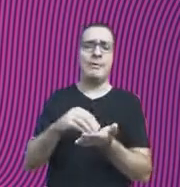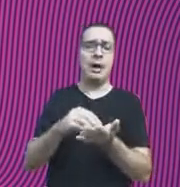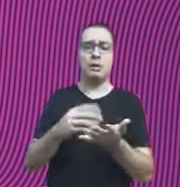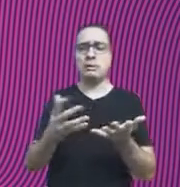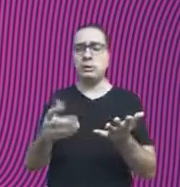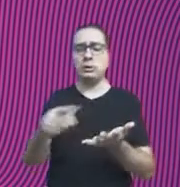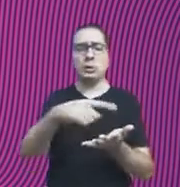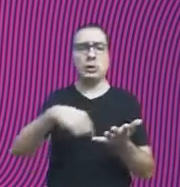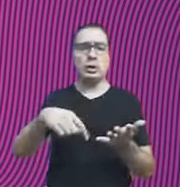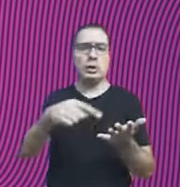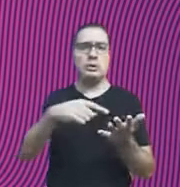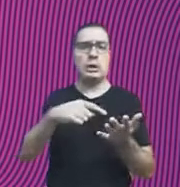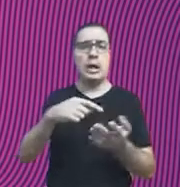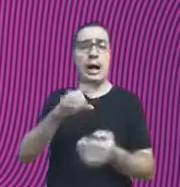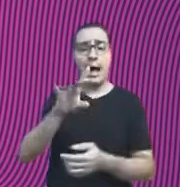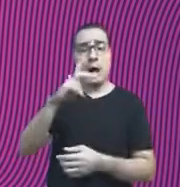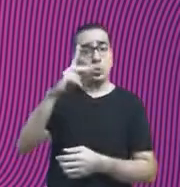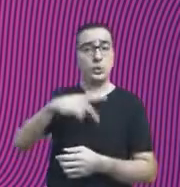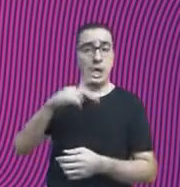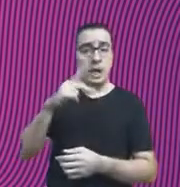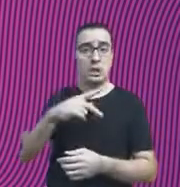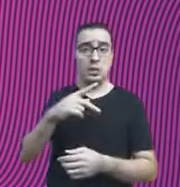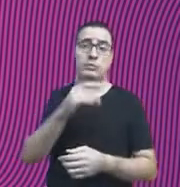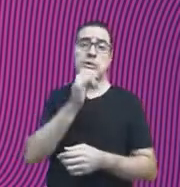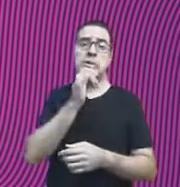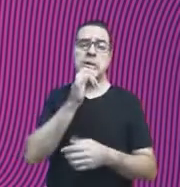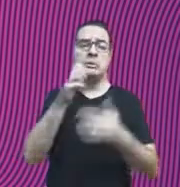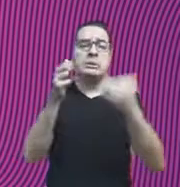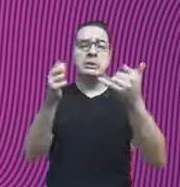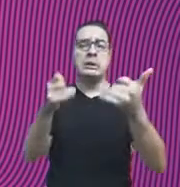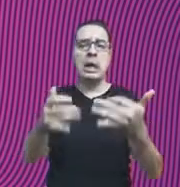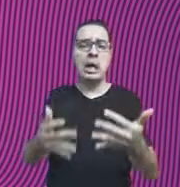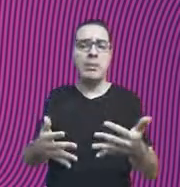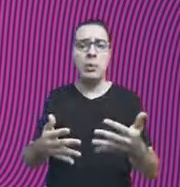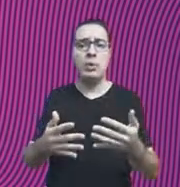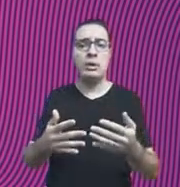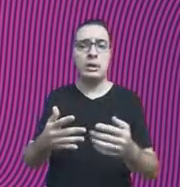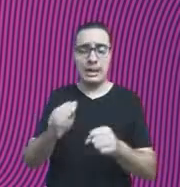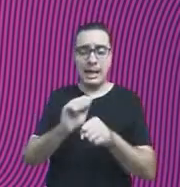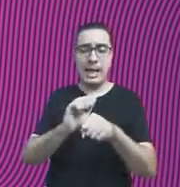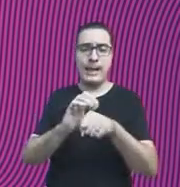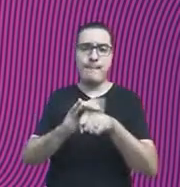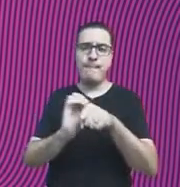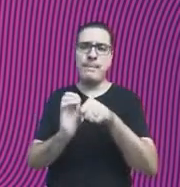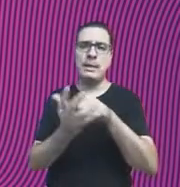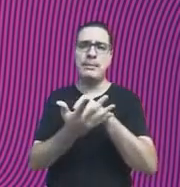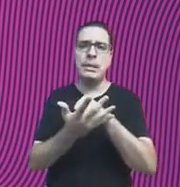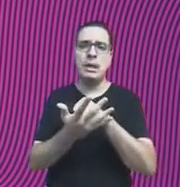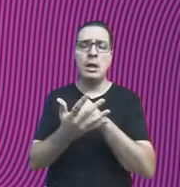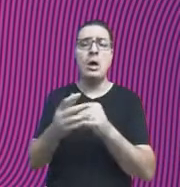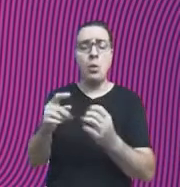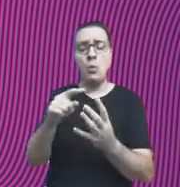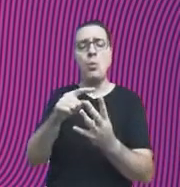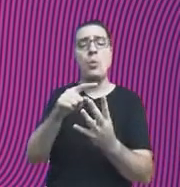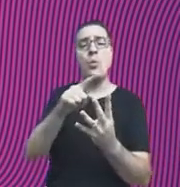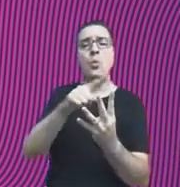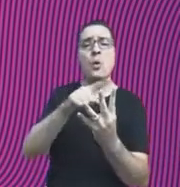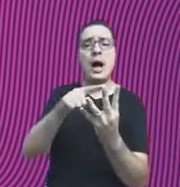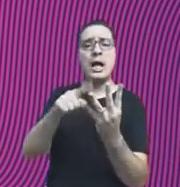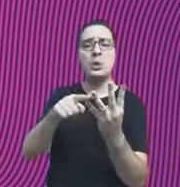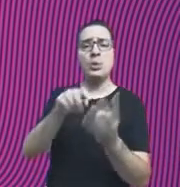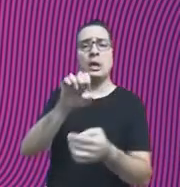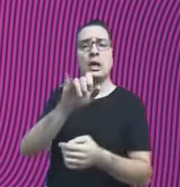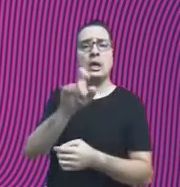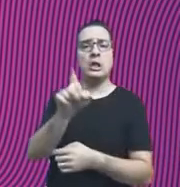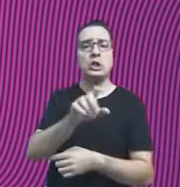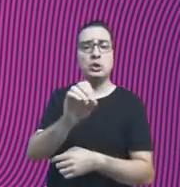o autocuidado, eu vou pegar o próprio exemplo da pandemia. Quais foram os quatro eixos principais que manteram a